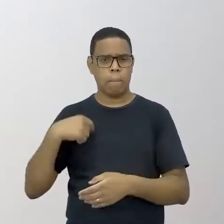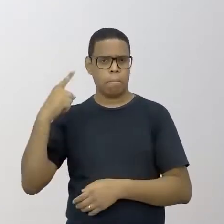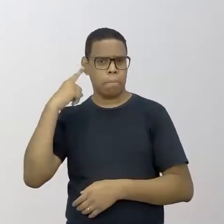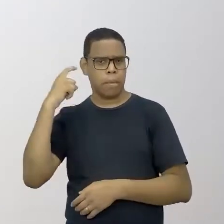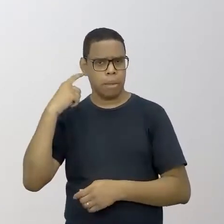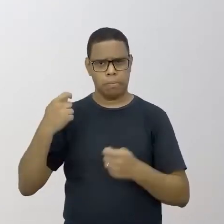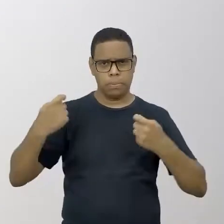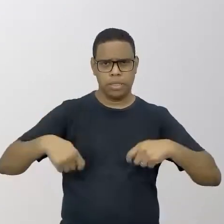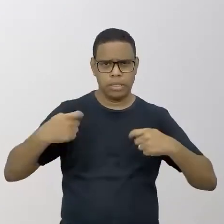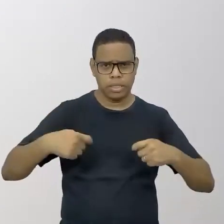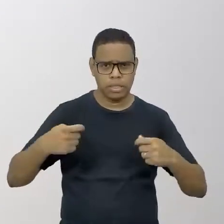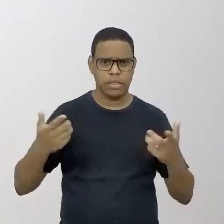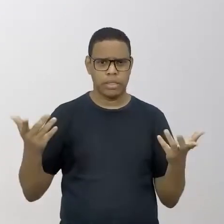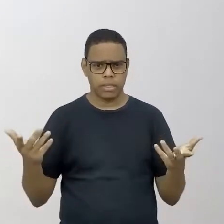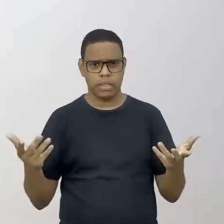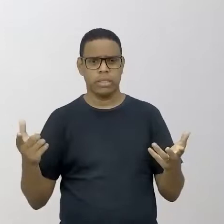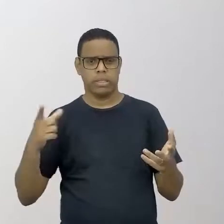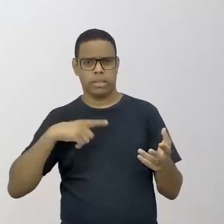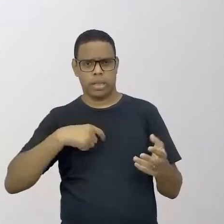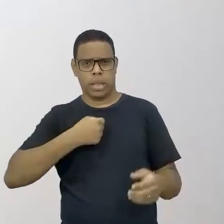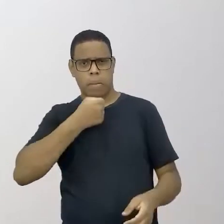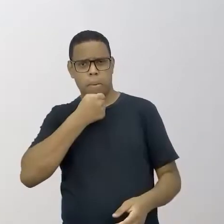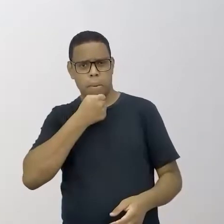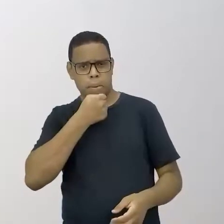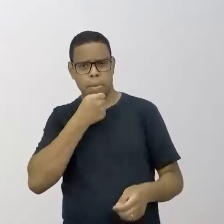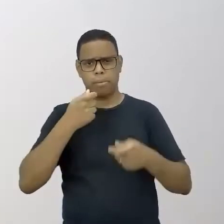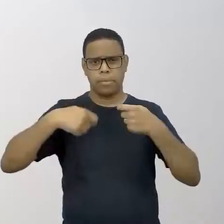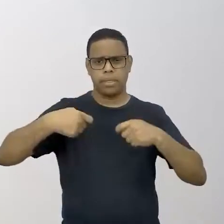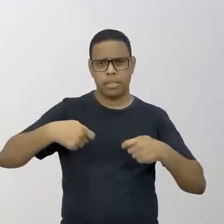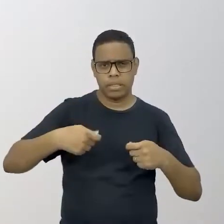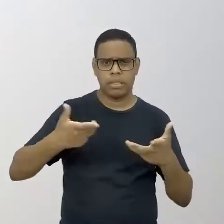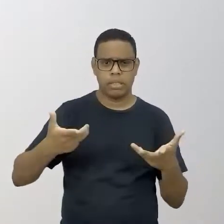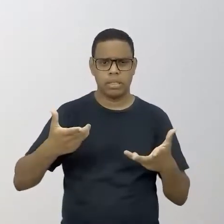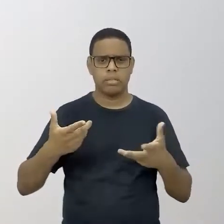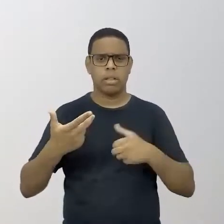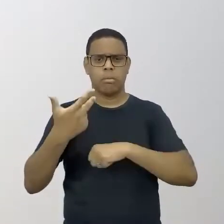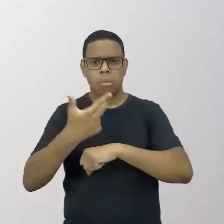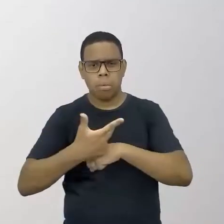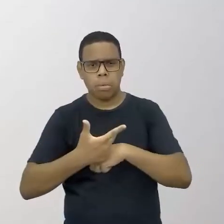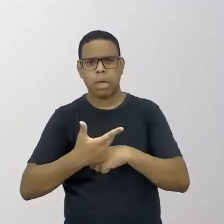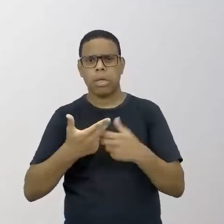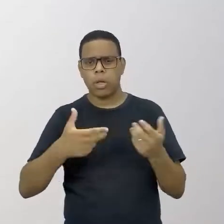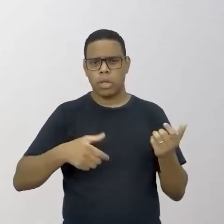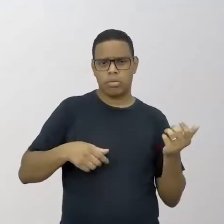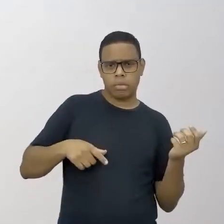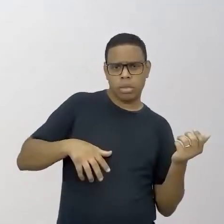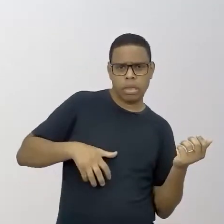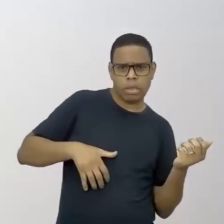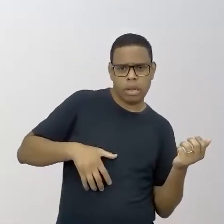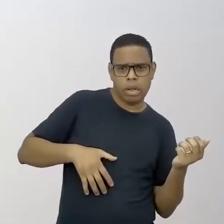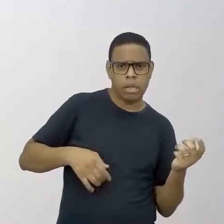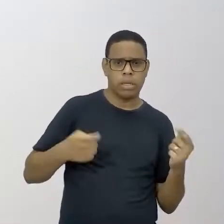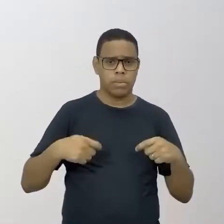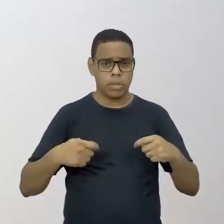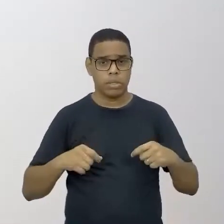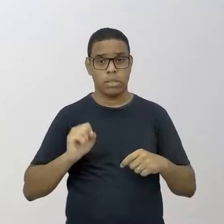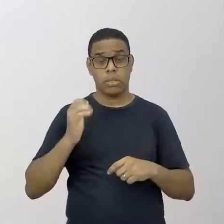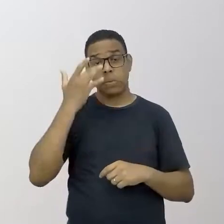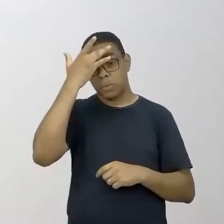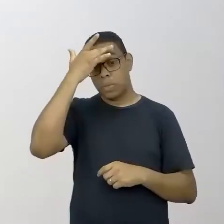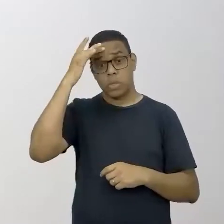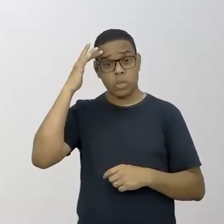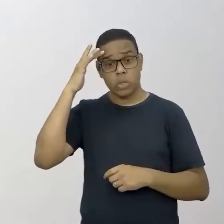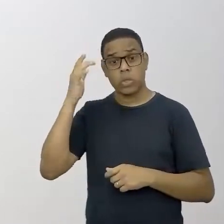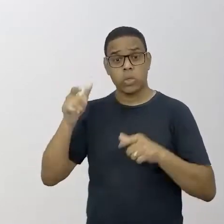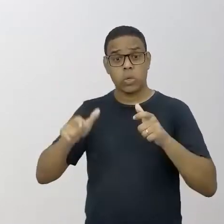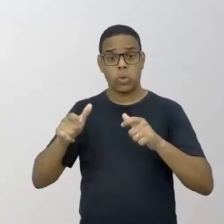vai ter captador, se vai ter, enfim, o instrumento mesmo, né? Se as pessoas, o